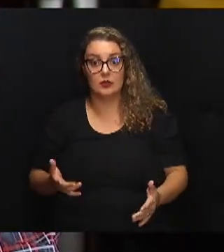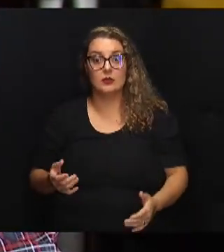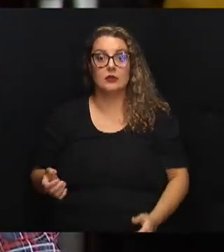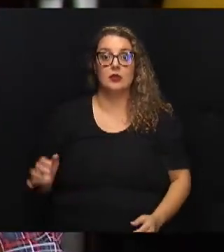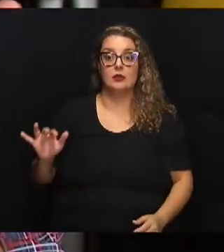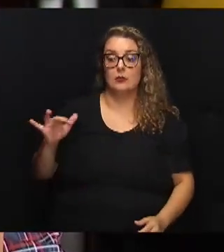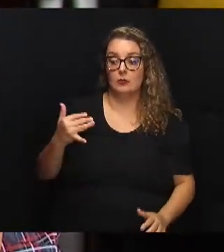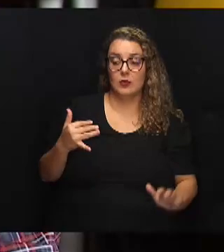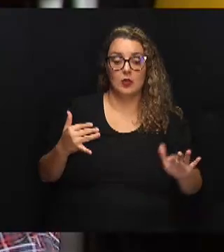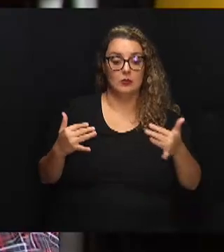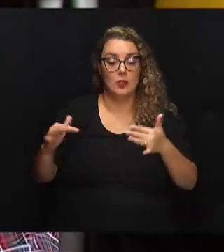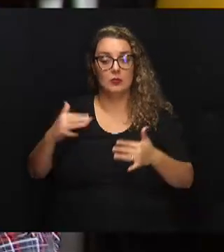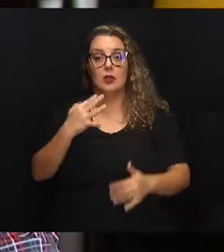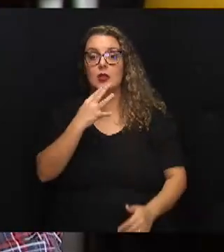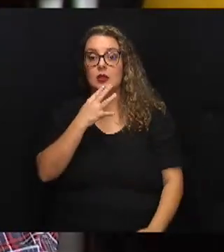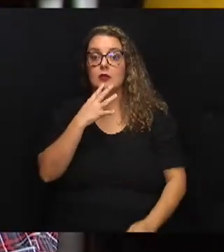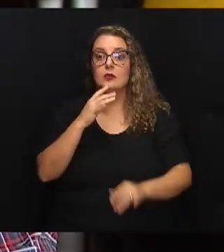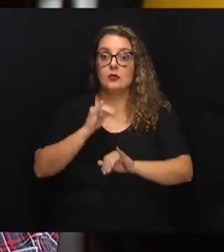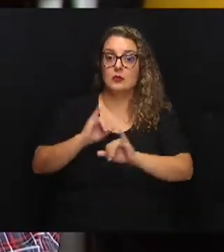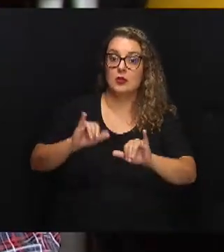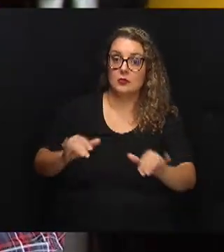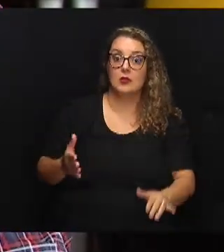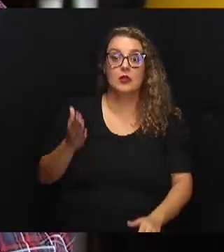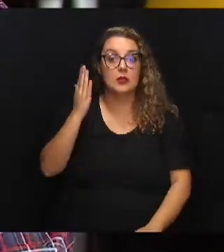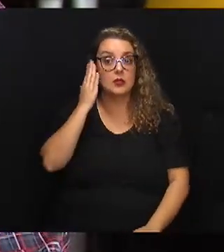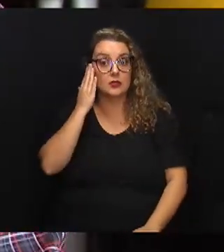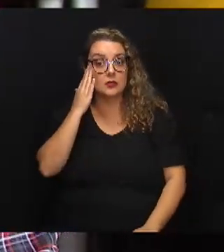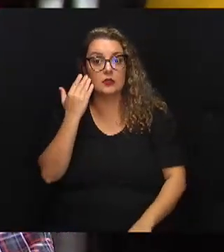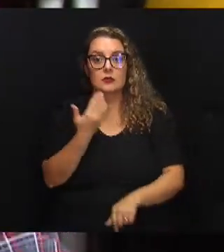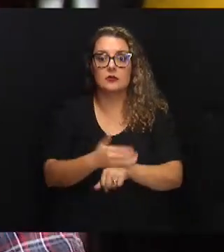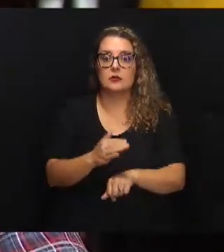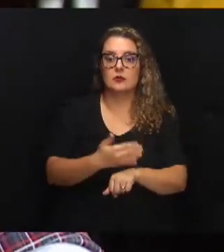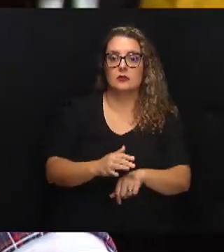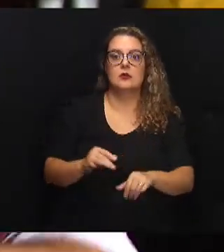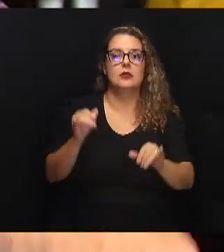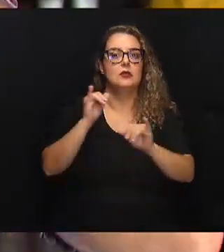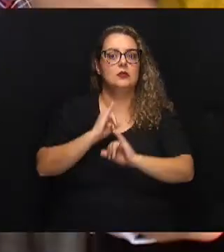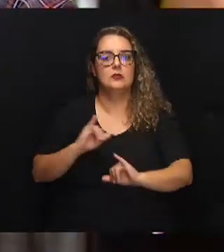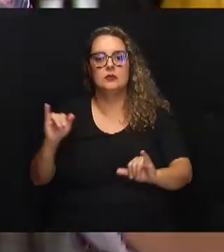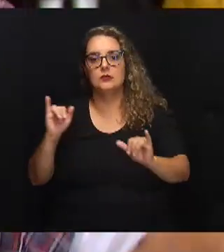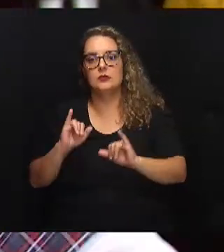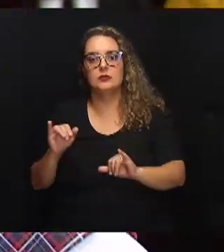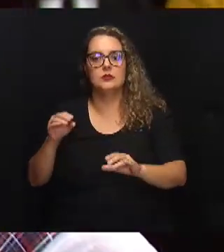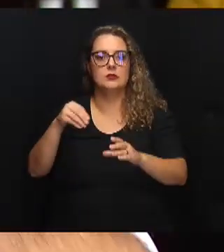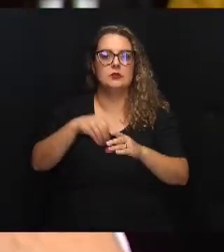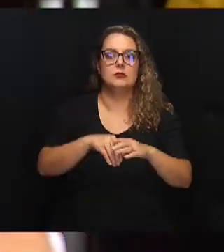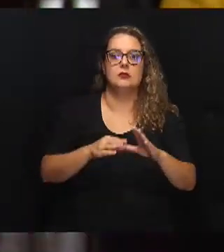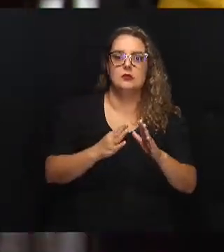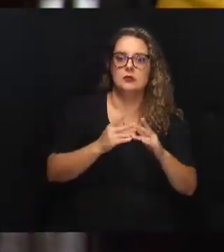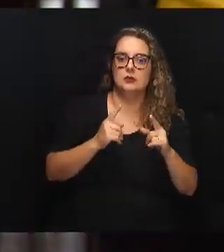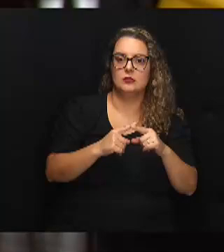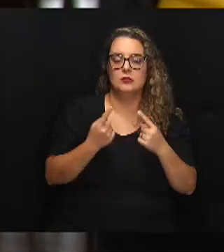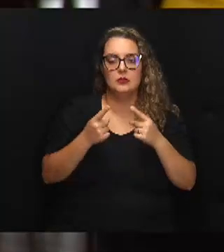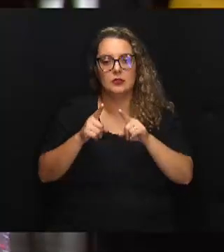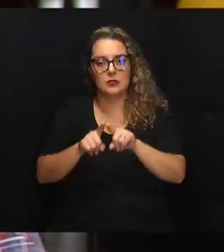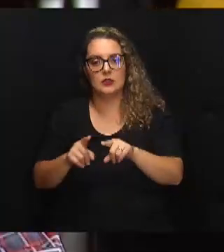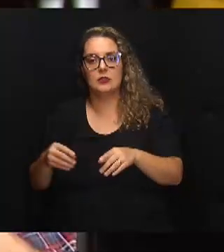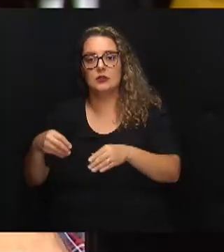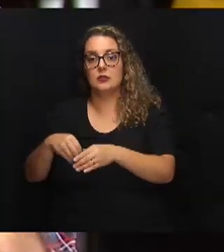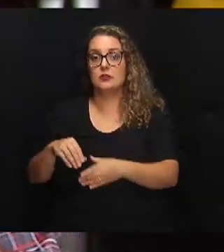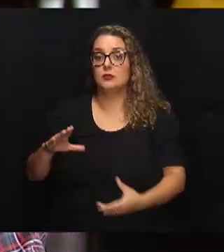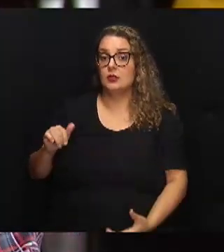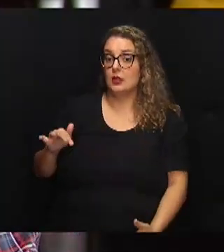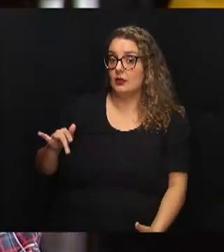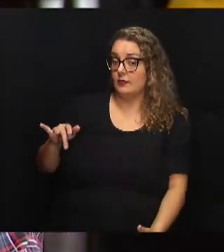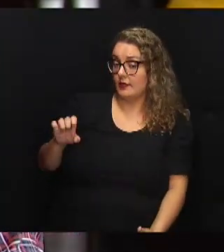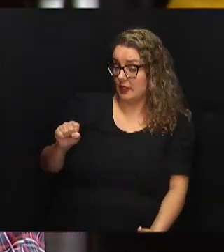vendo, conhecendo e querendo entender na prática. Então a gente divulgou dentro de igrejas parceiras, dentro de cafés,